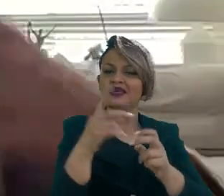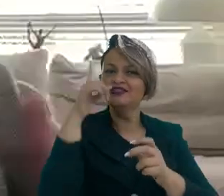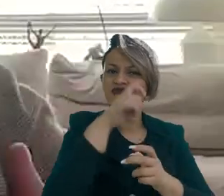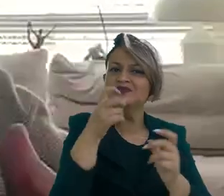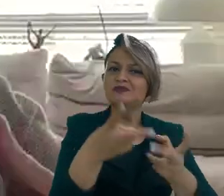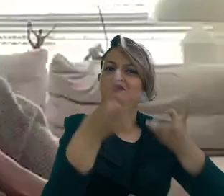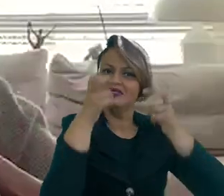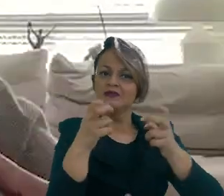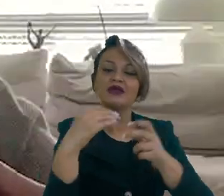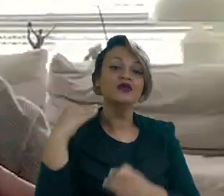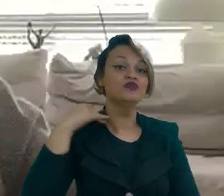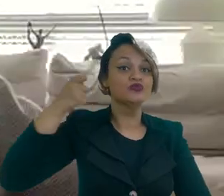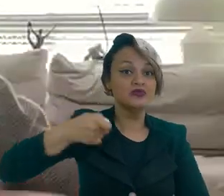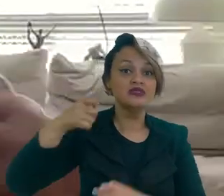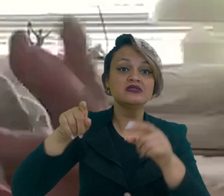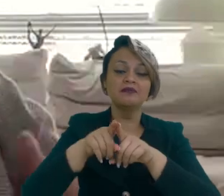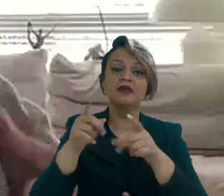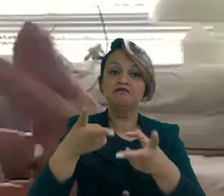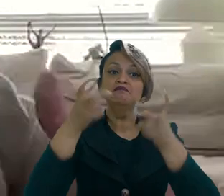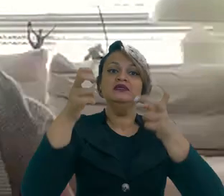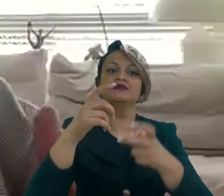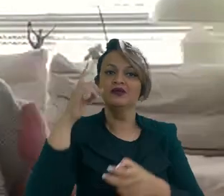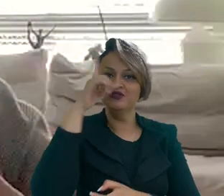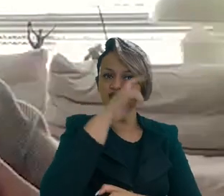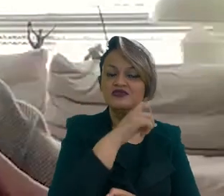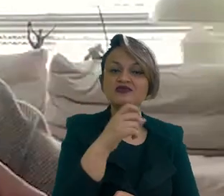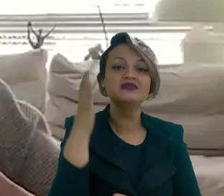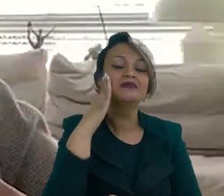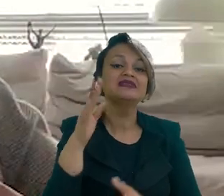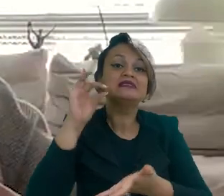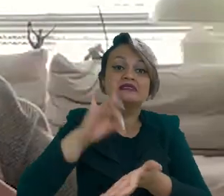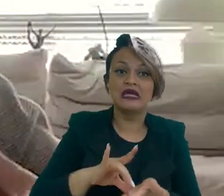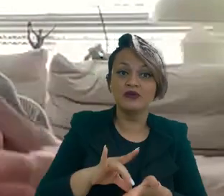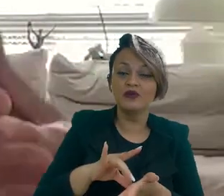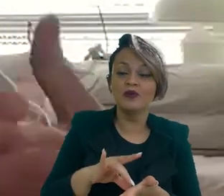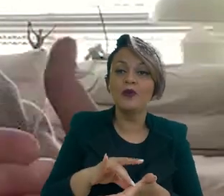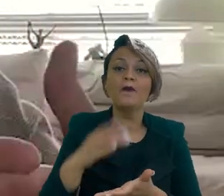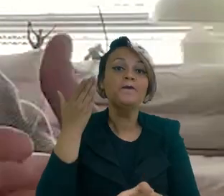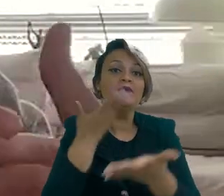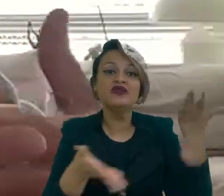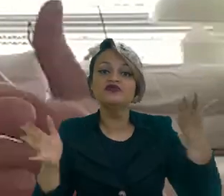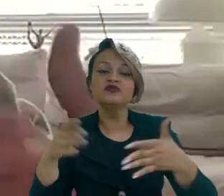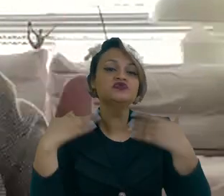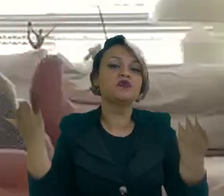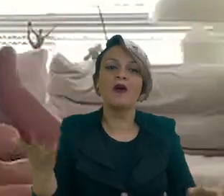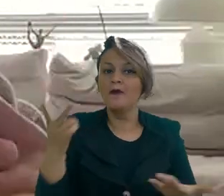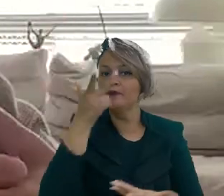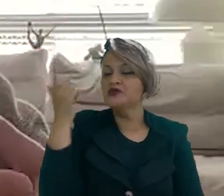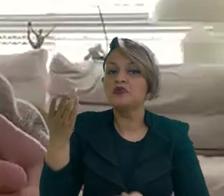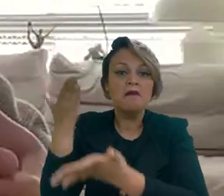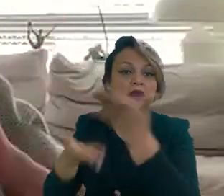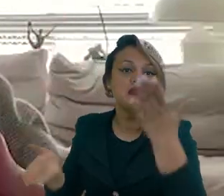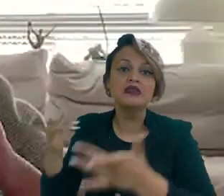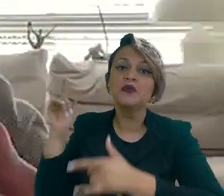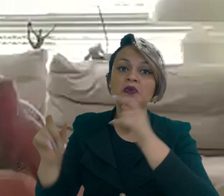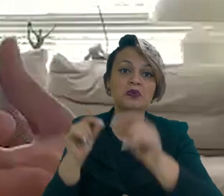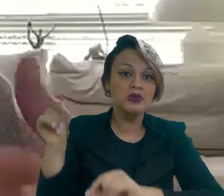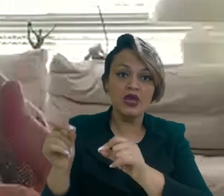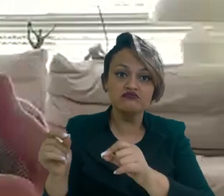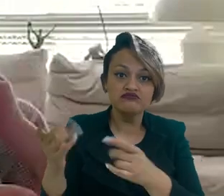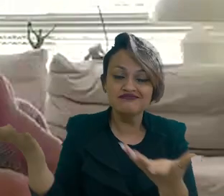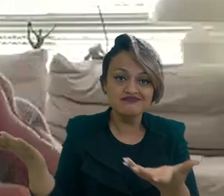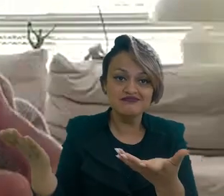a parte é difícil captar e para o juiz também é difícil captar Qual é exatamente o dano que sofreu a pessoa